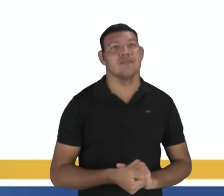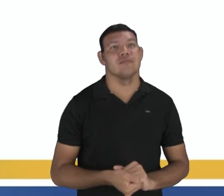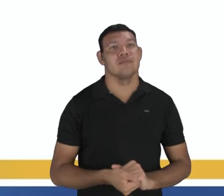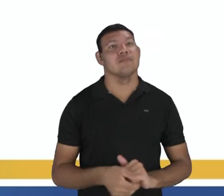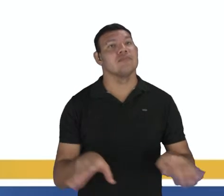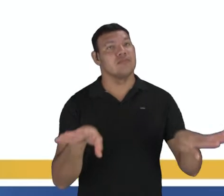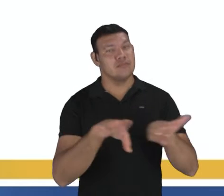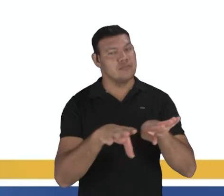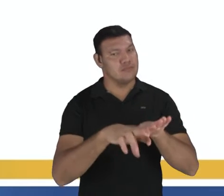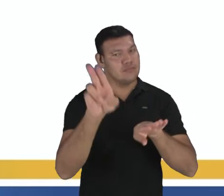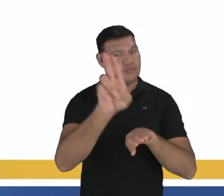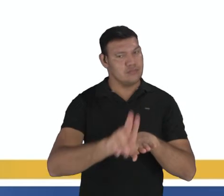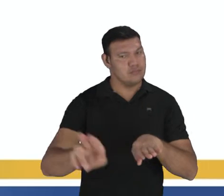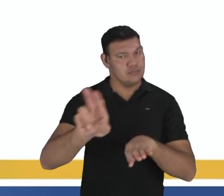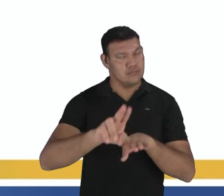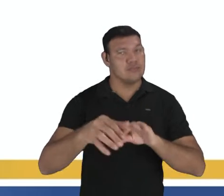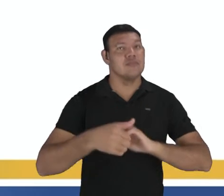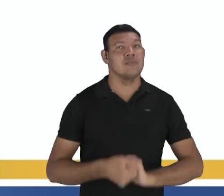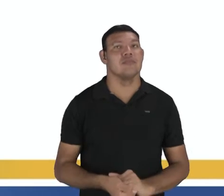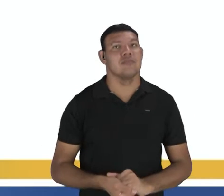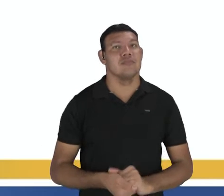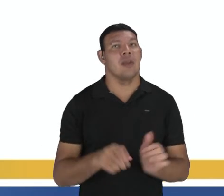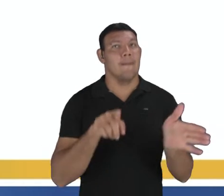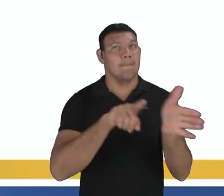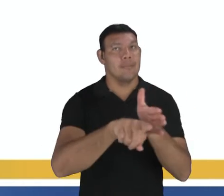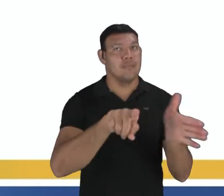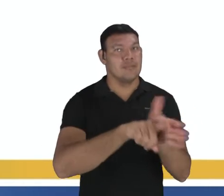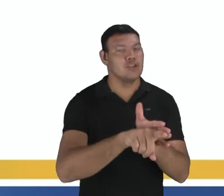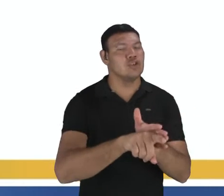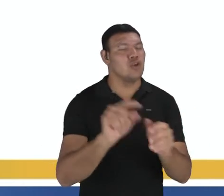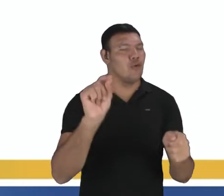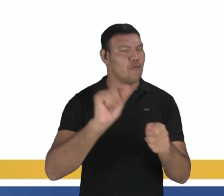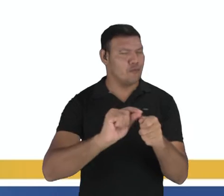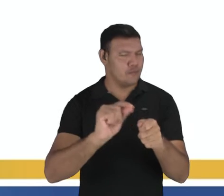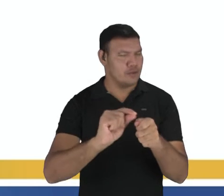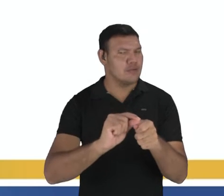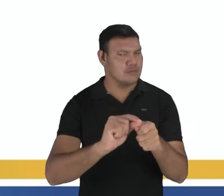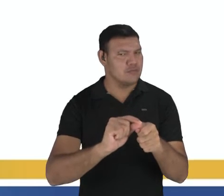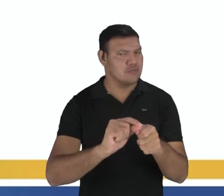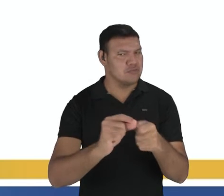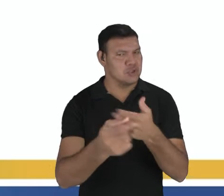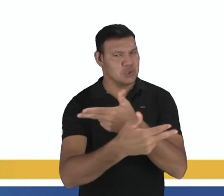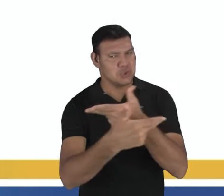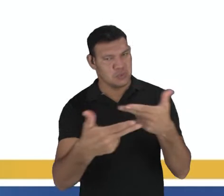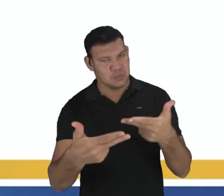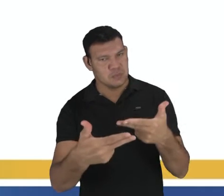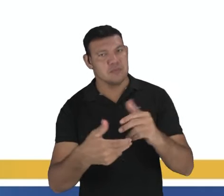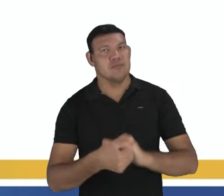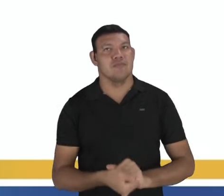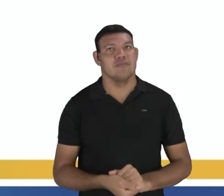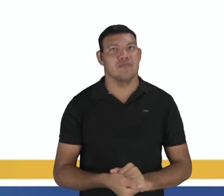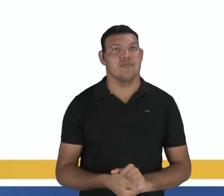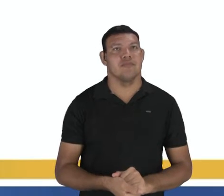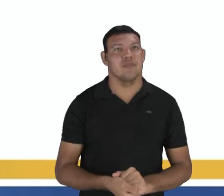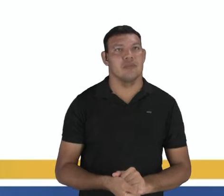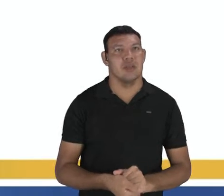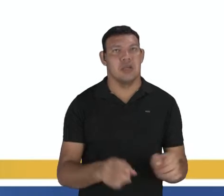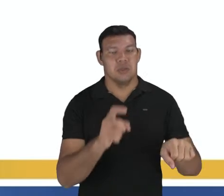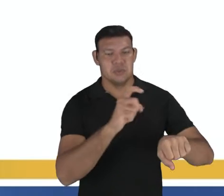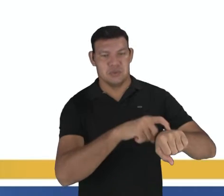Você também pode usar o present perfect para perguntar se alguém já fez algo sem necessariamente precisar